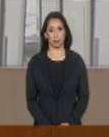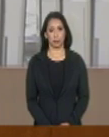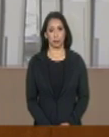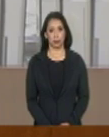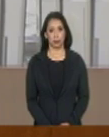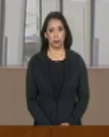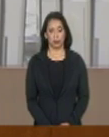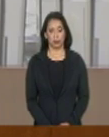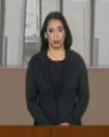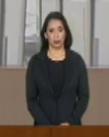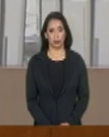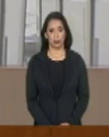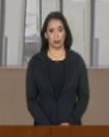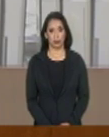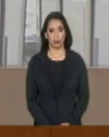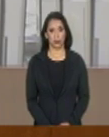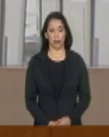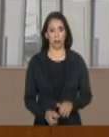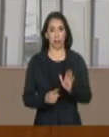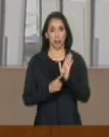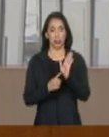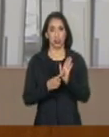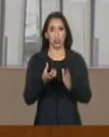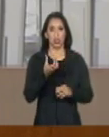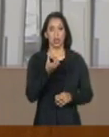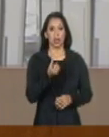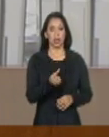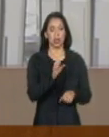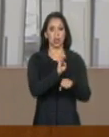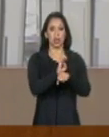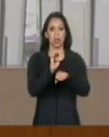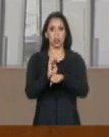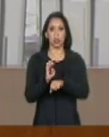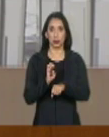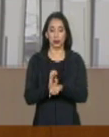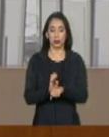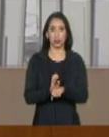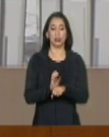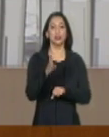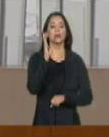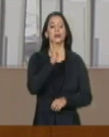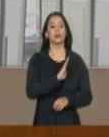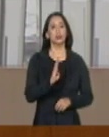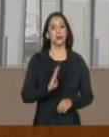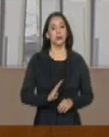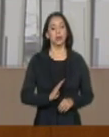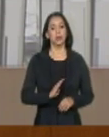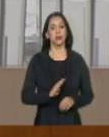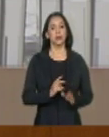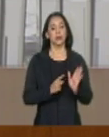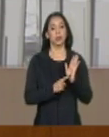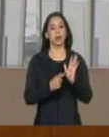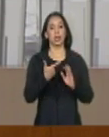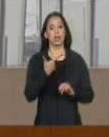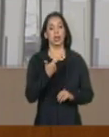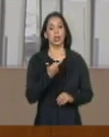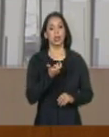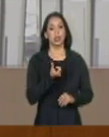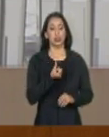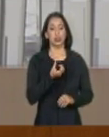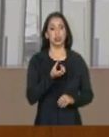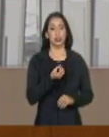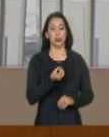Ou seja, nessa amostra de 6 unidades da Federação, se transposta para os 62 mil